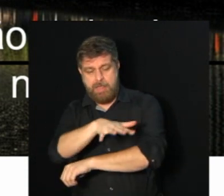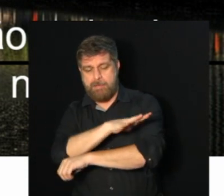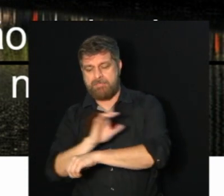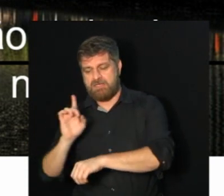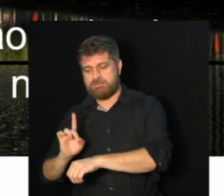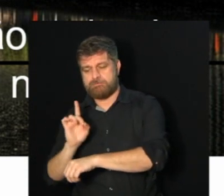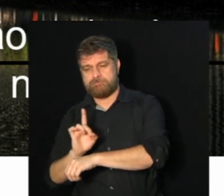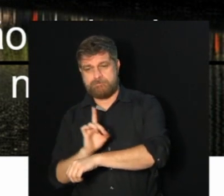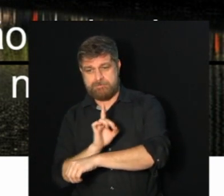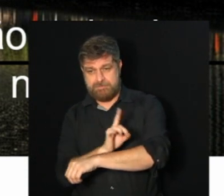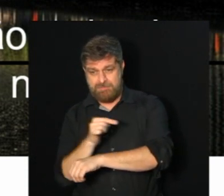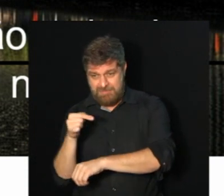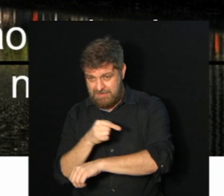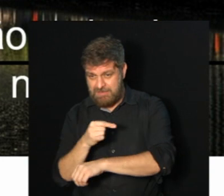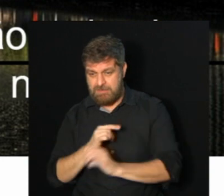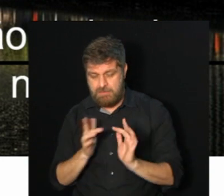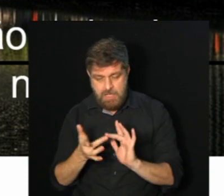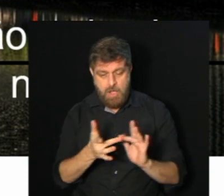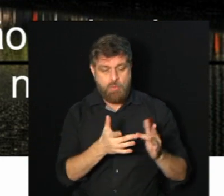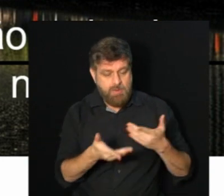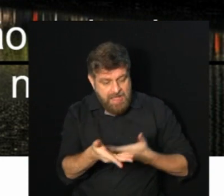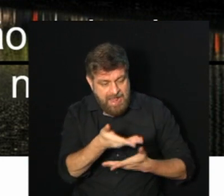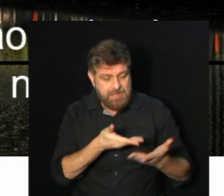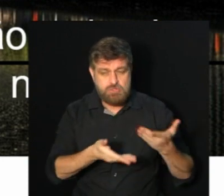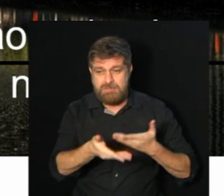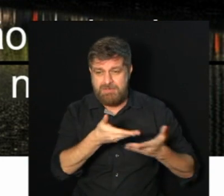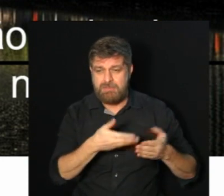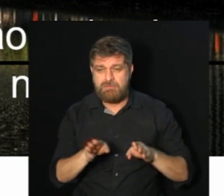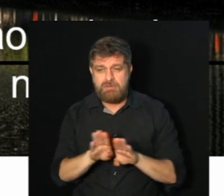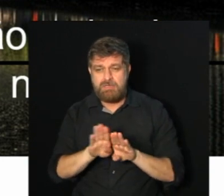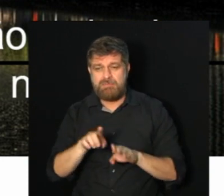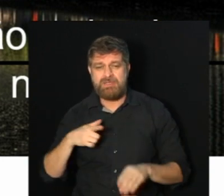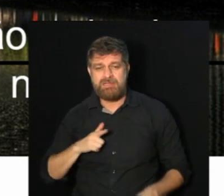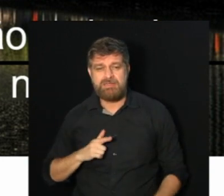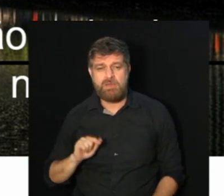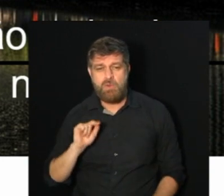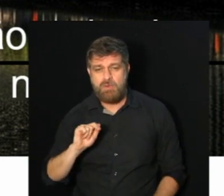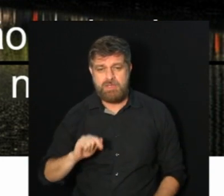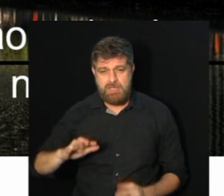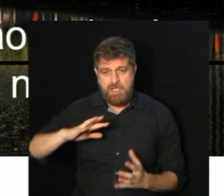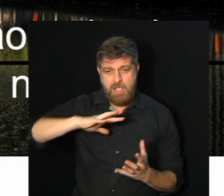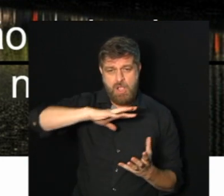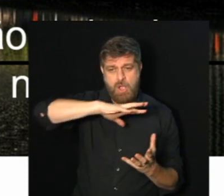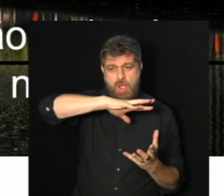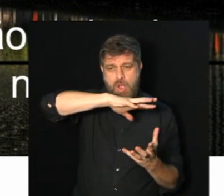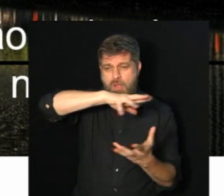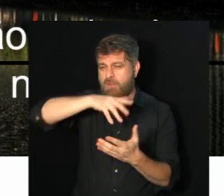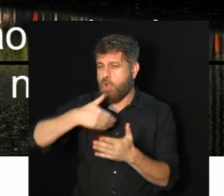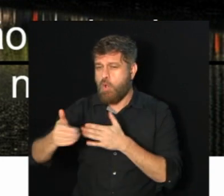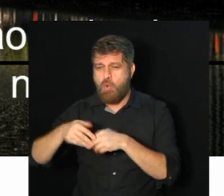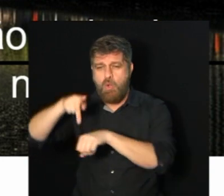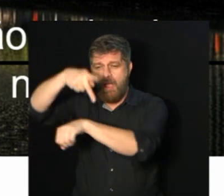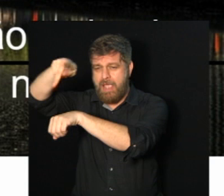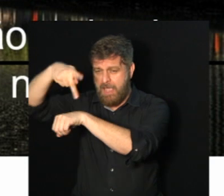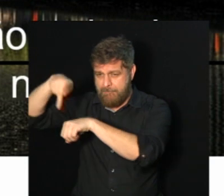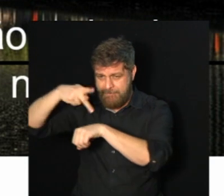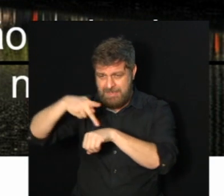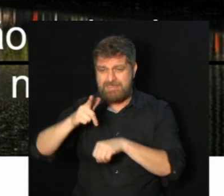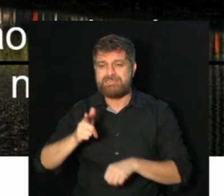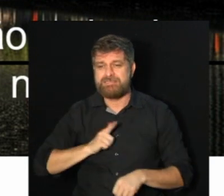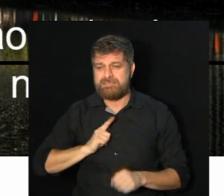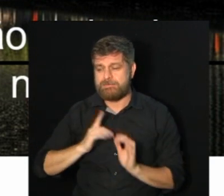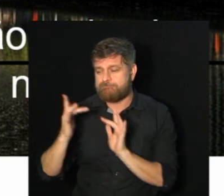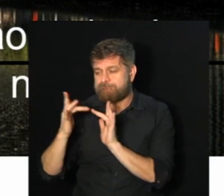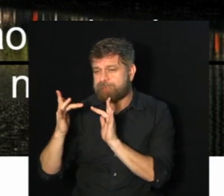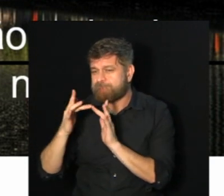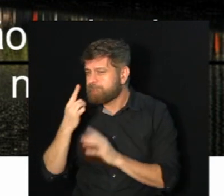pracinha, a gente afeta o relacionamento. E também nós temos um prefixo global, né? Você indo em qualquer país, você tem uma